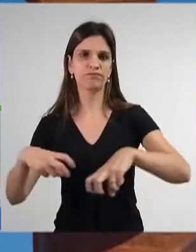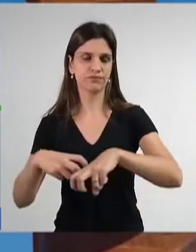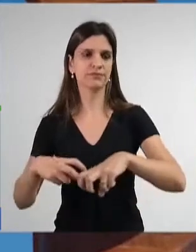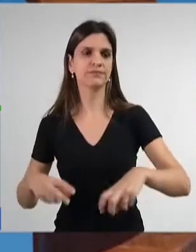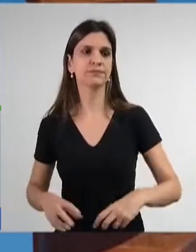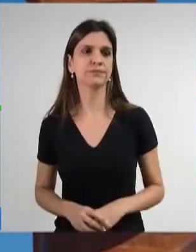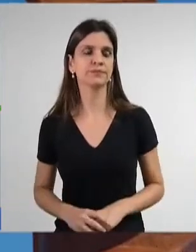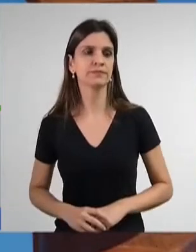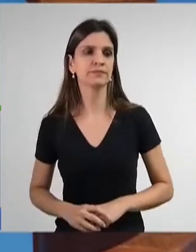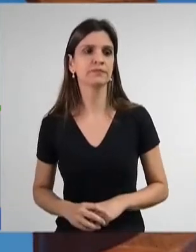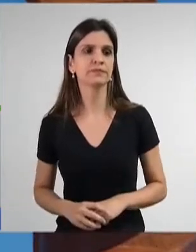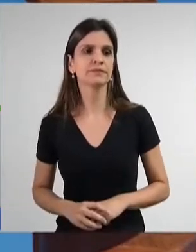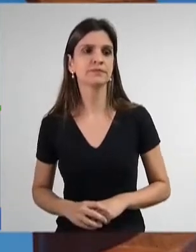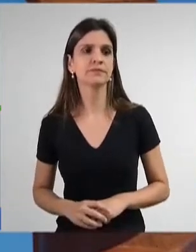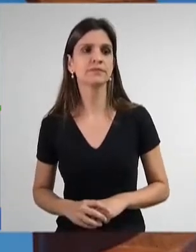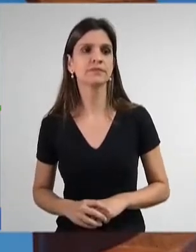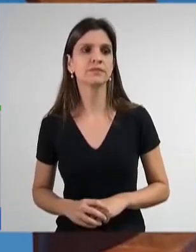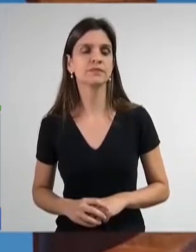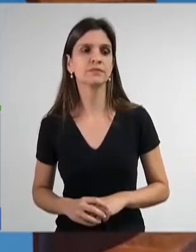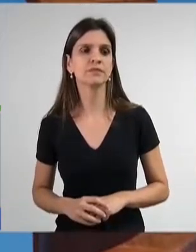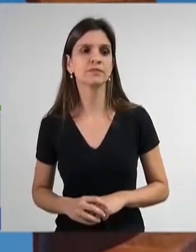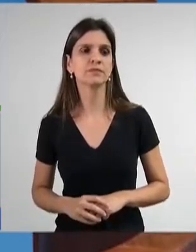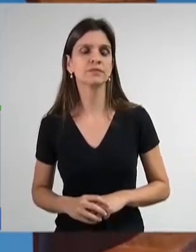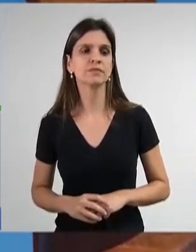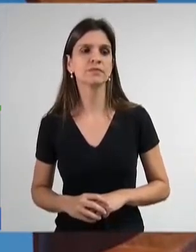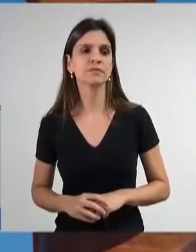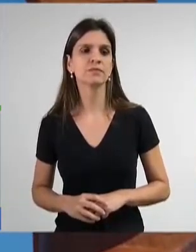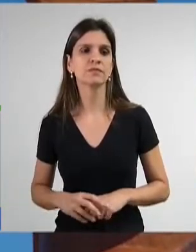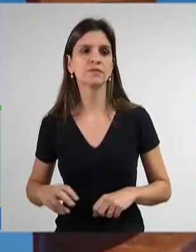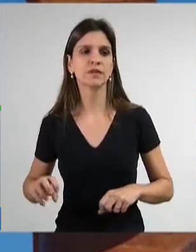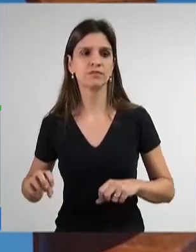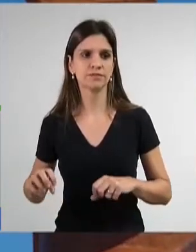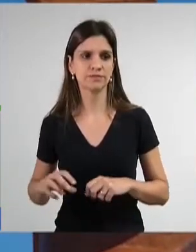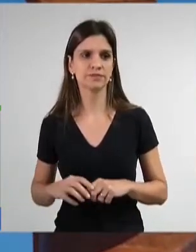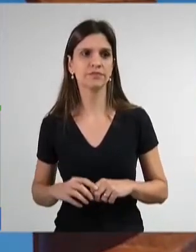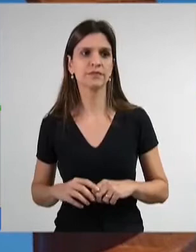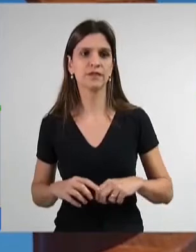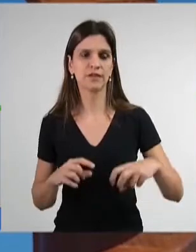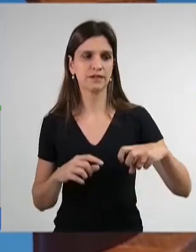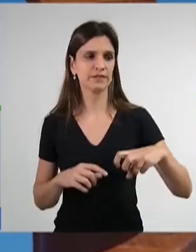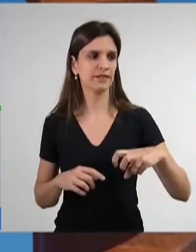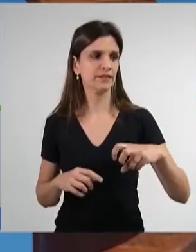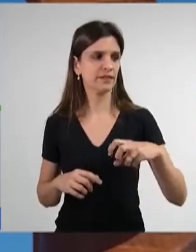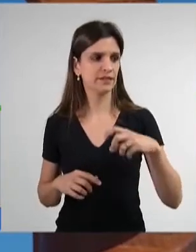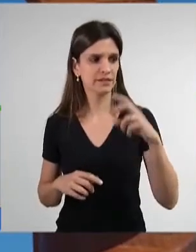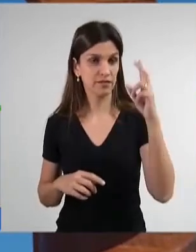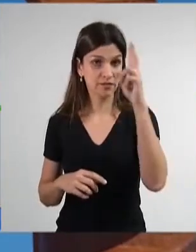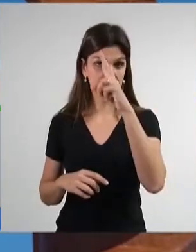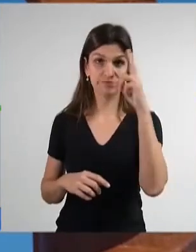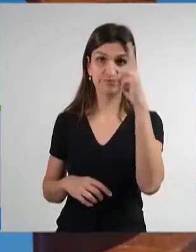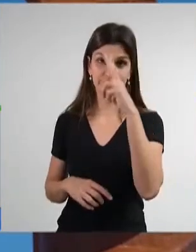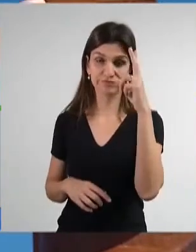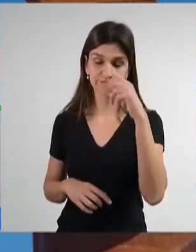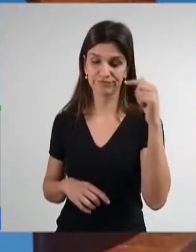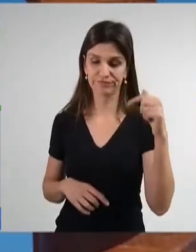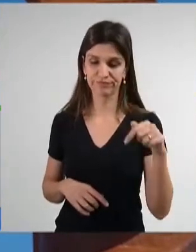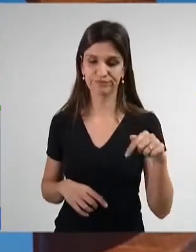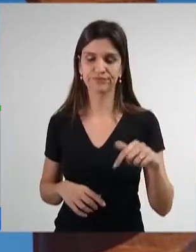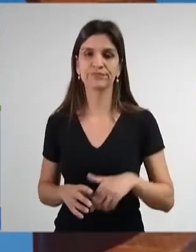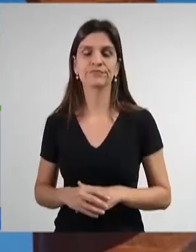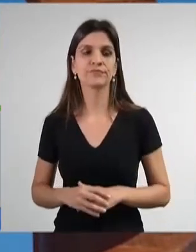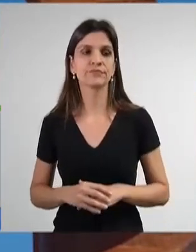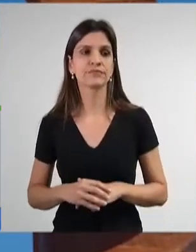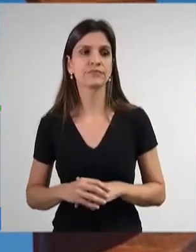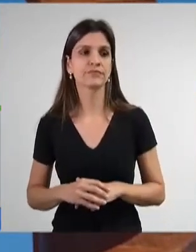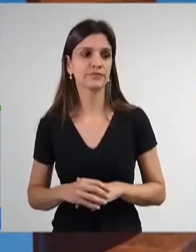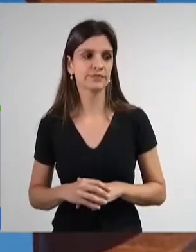por um veículo cujo motorista admitiu a embriaguez e feito o teste de alcoolemia ou